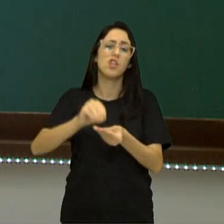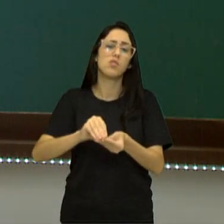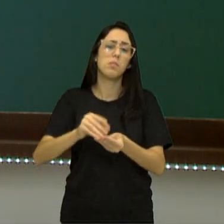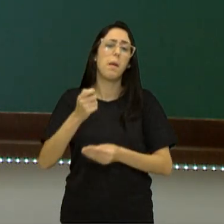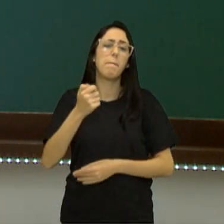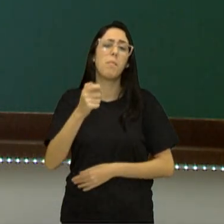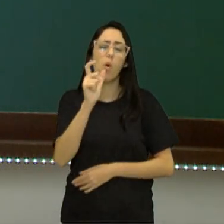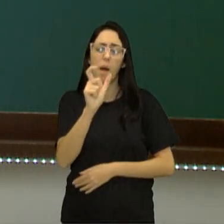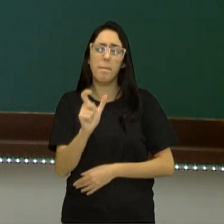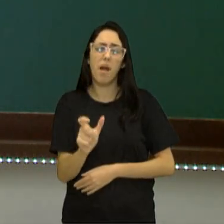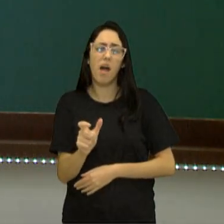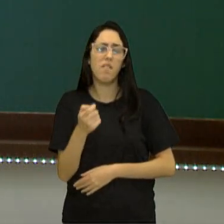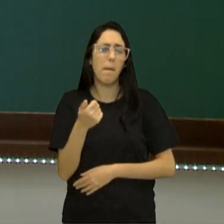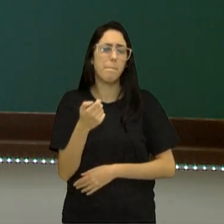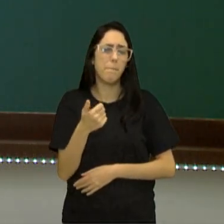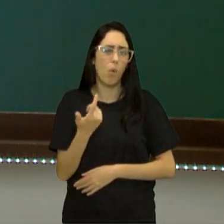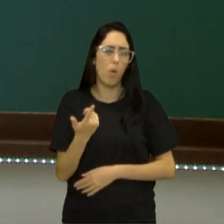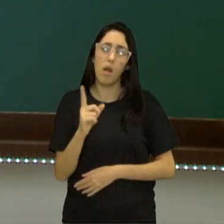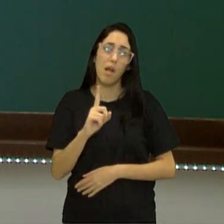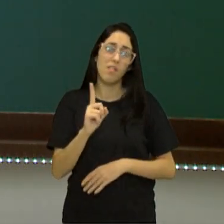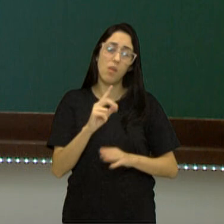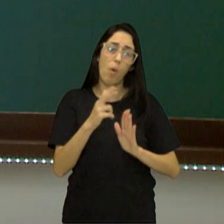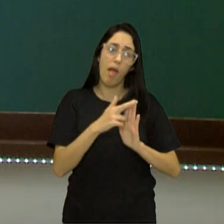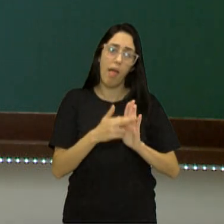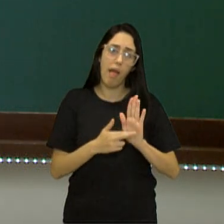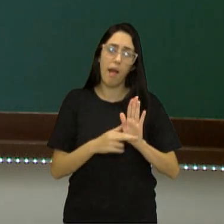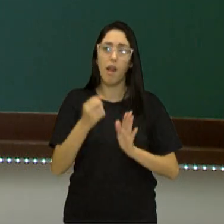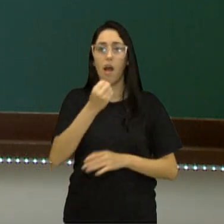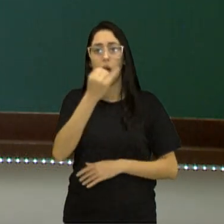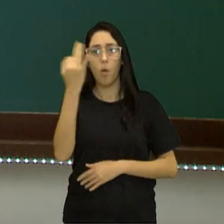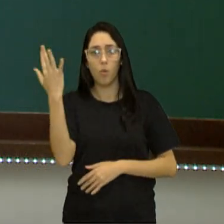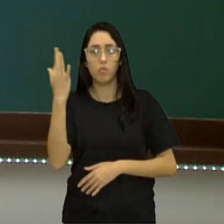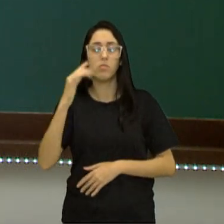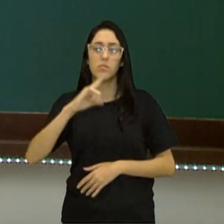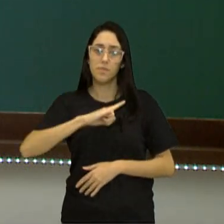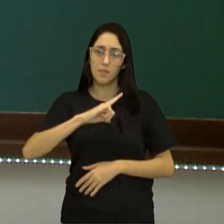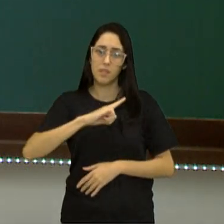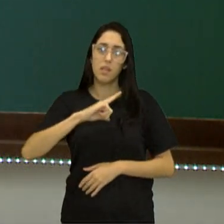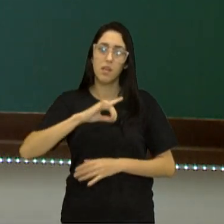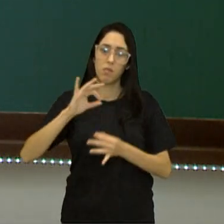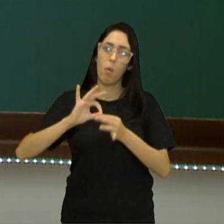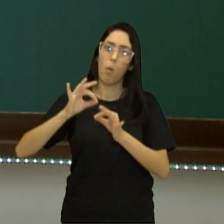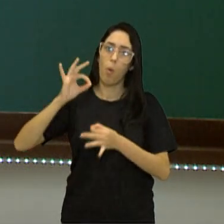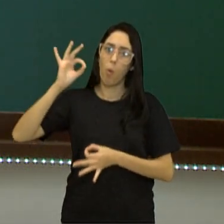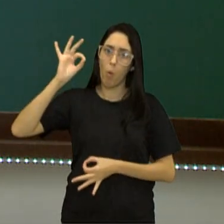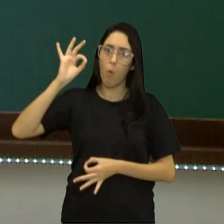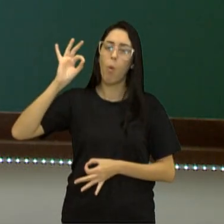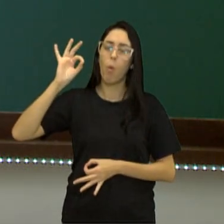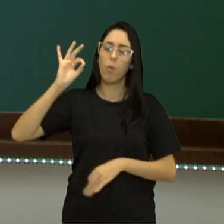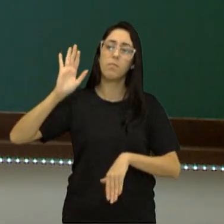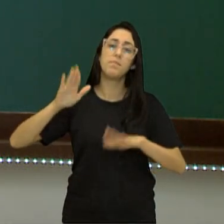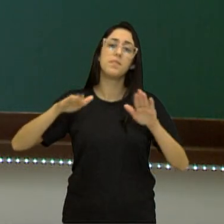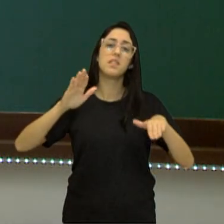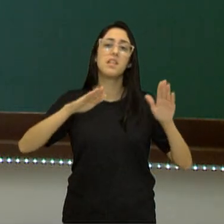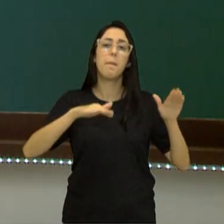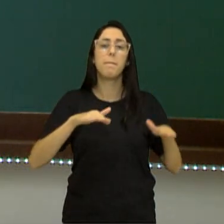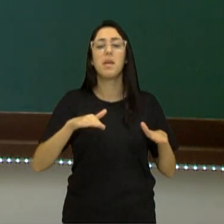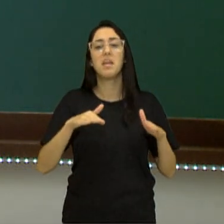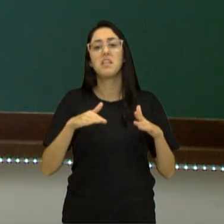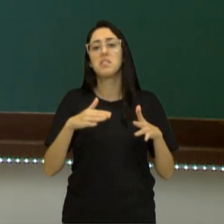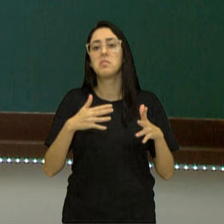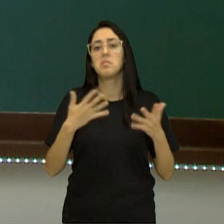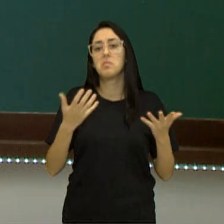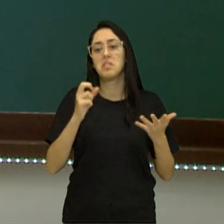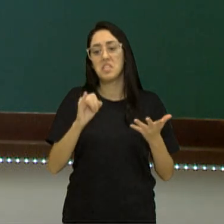poucas palavras, que não é regra, às vezes ele pode ser mais longo, dependendo do tamanho do suporte